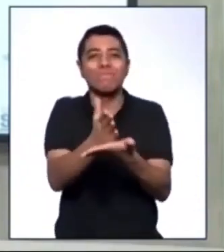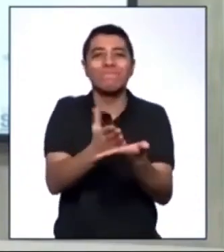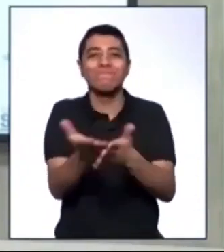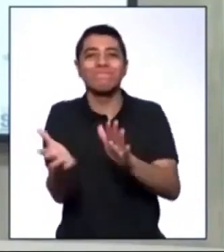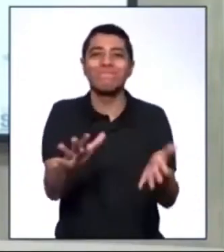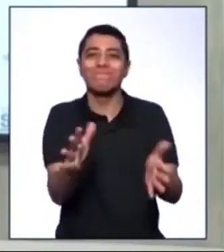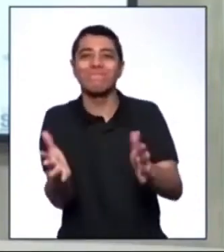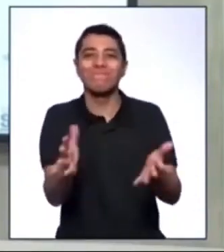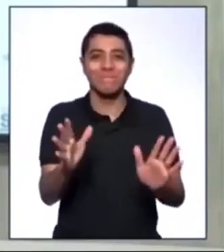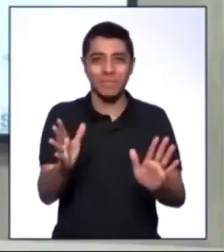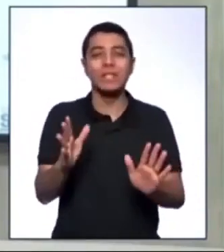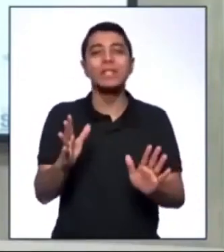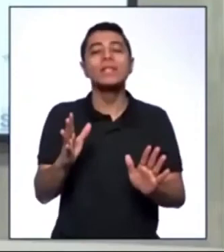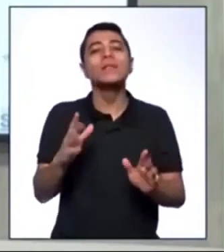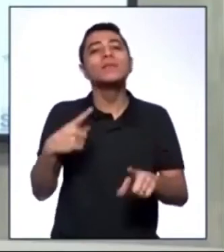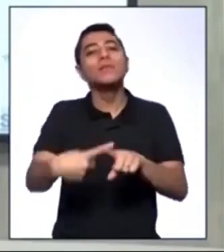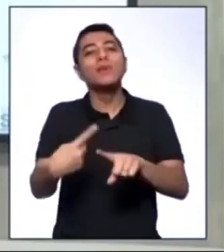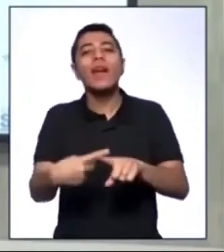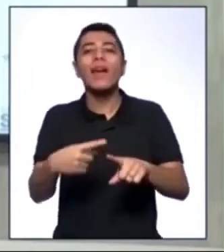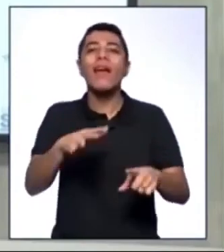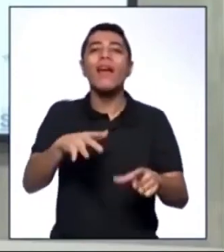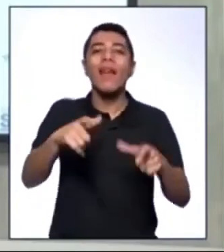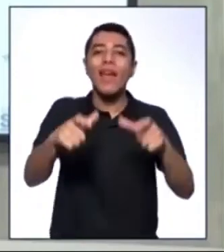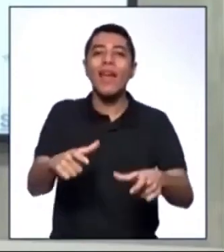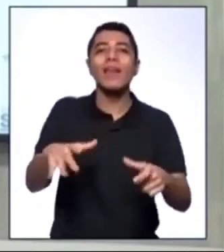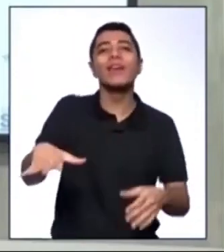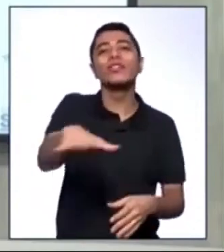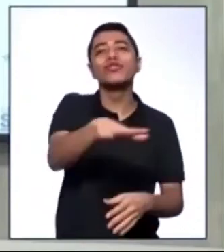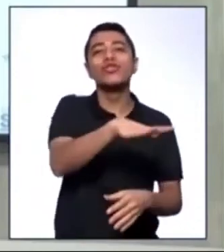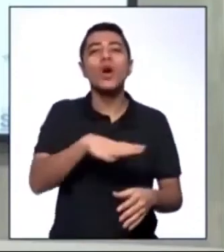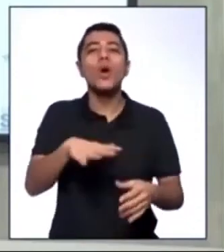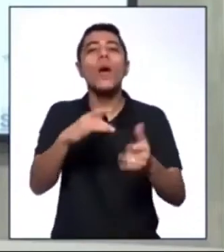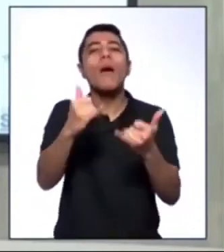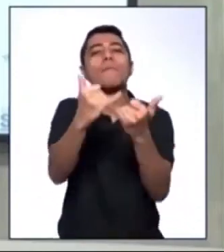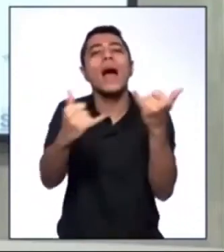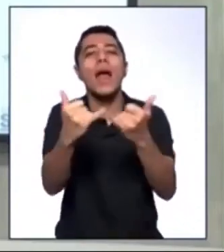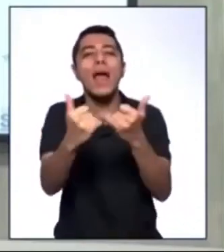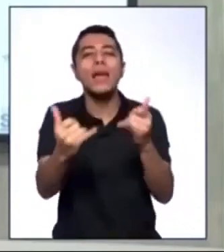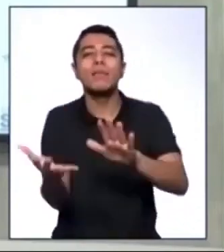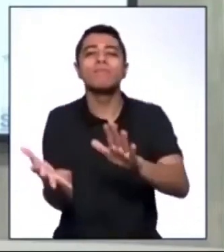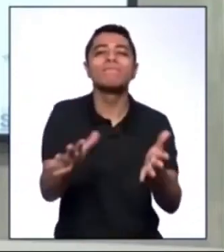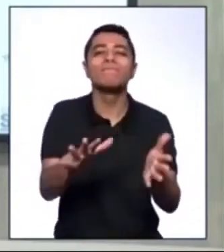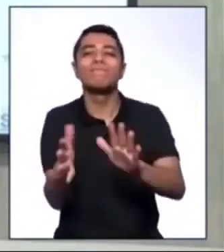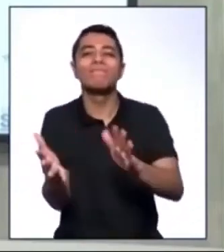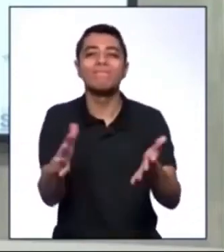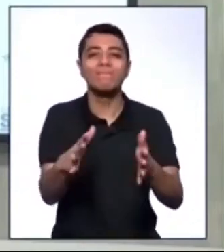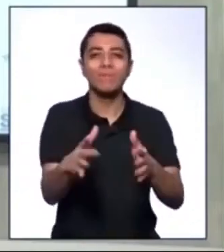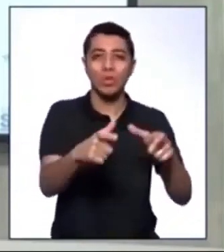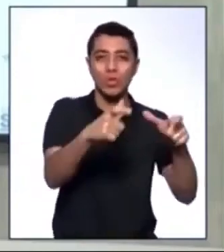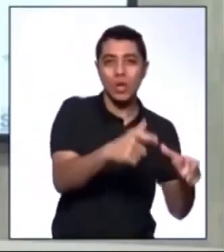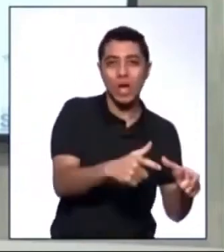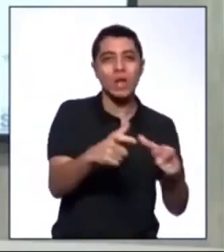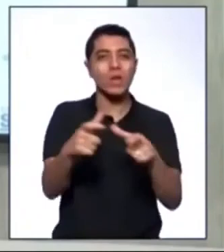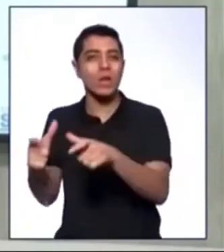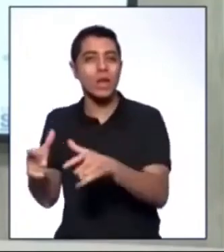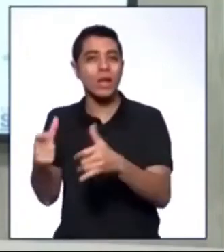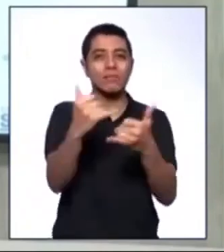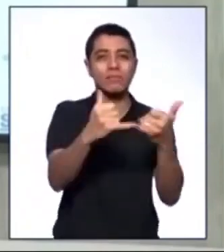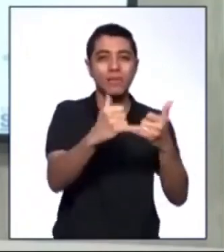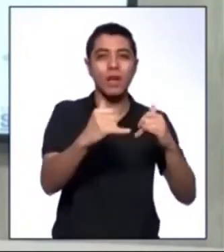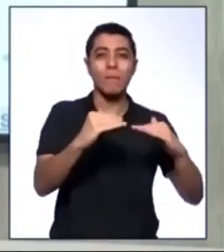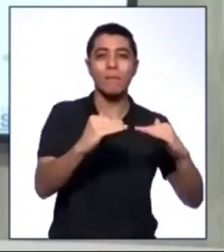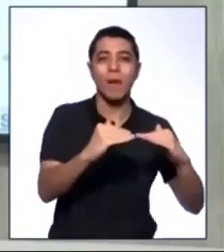Ribeirão Preto está numa região, né, que a gente vai chamar de transição de planaltos. Há quem diga que nós estamos